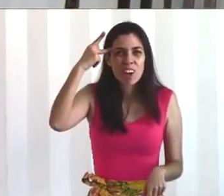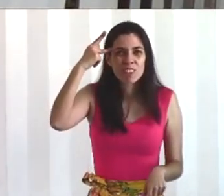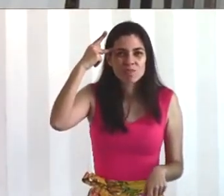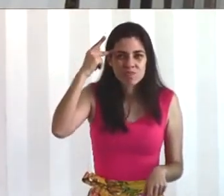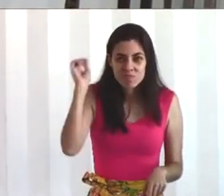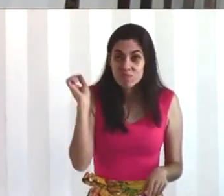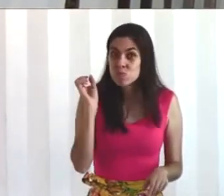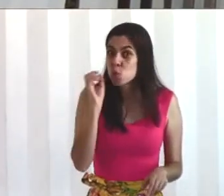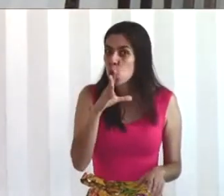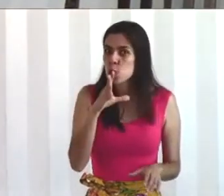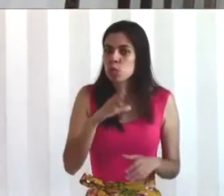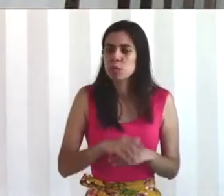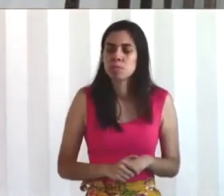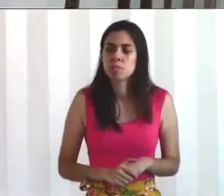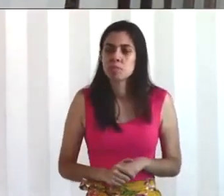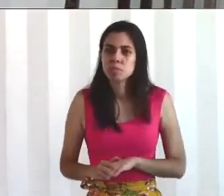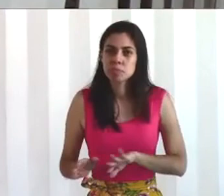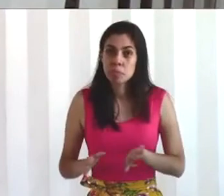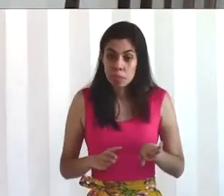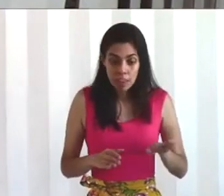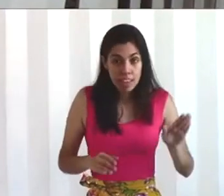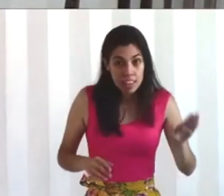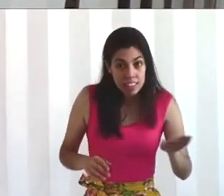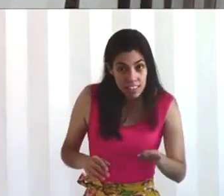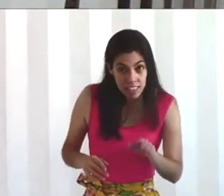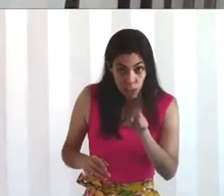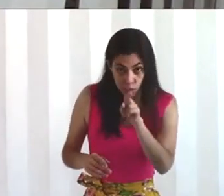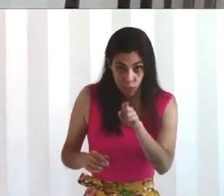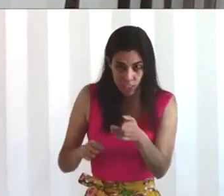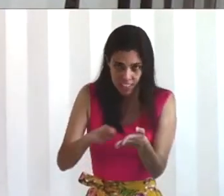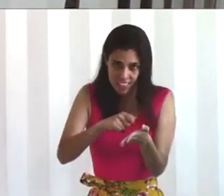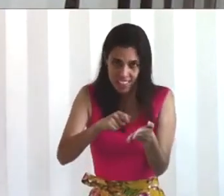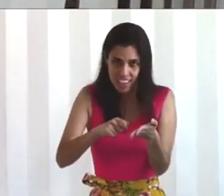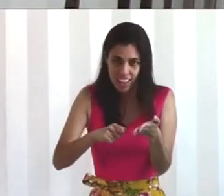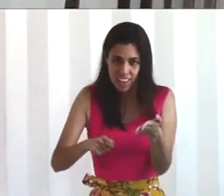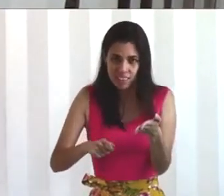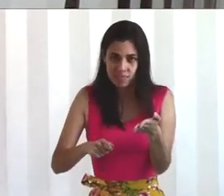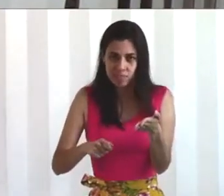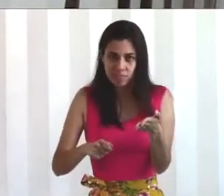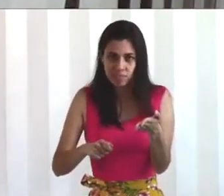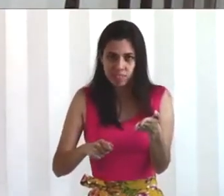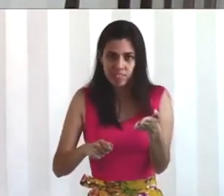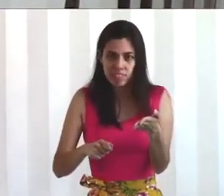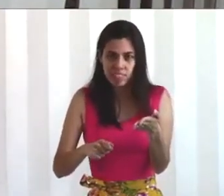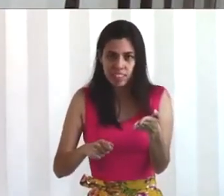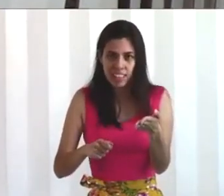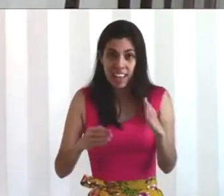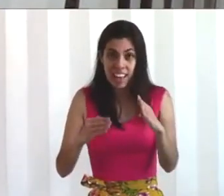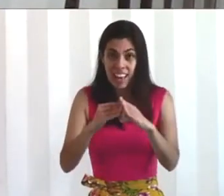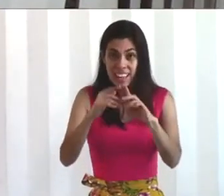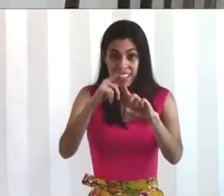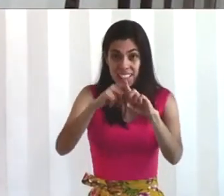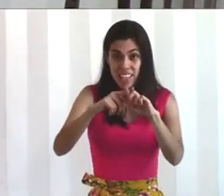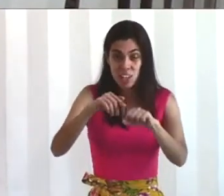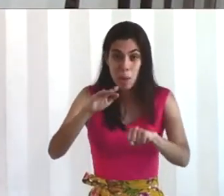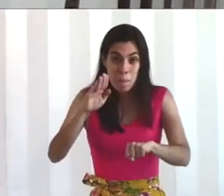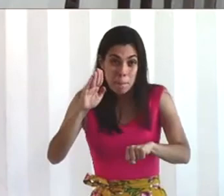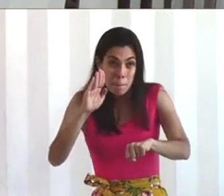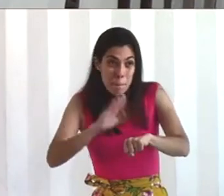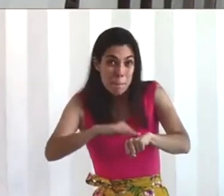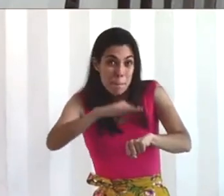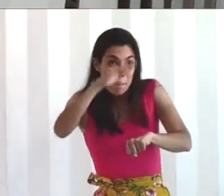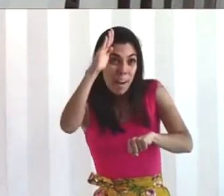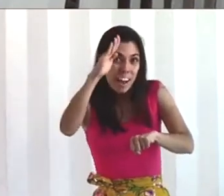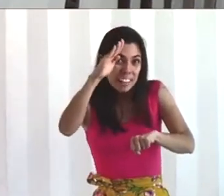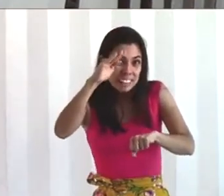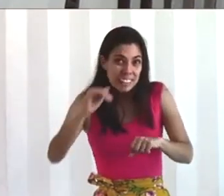que fizeram o desenho, vocês viram como é quando uma igreja é maior do que uma cidade? Quando